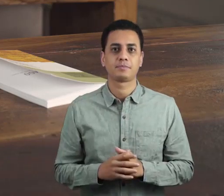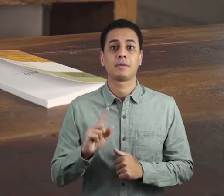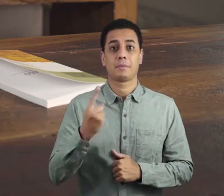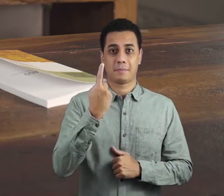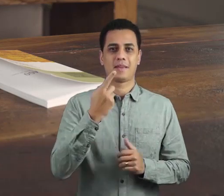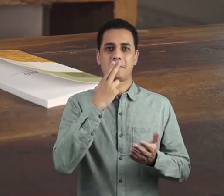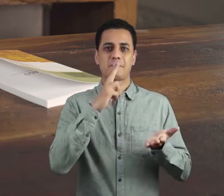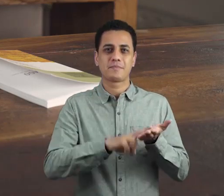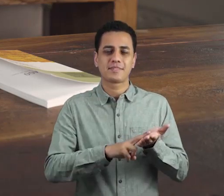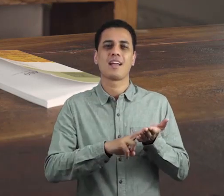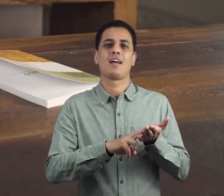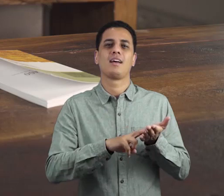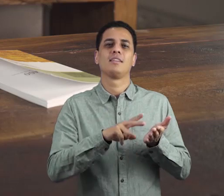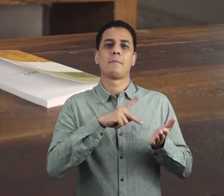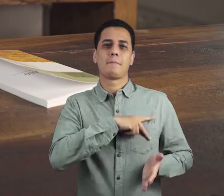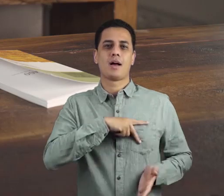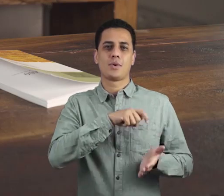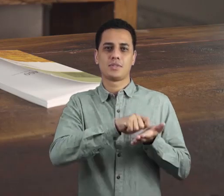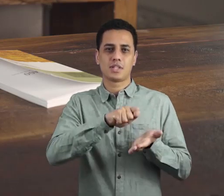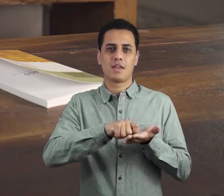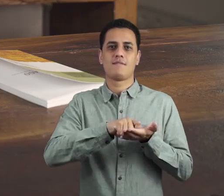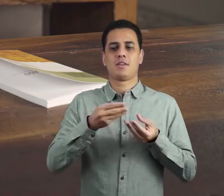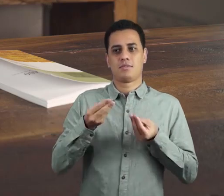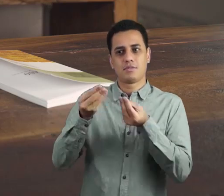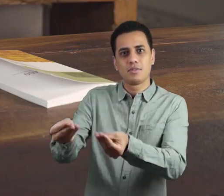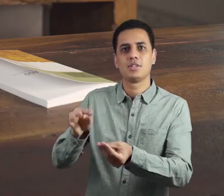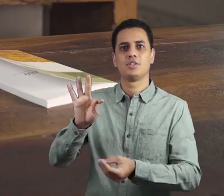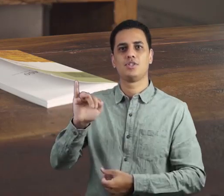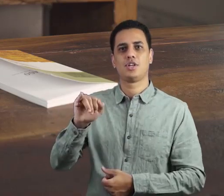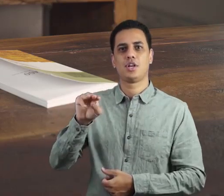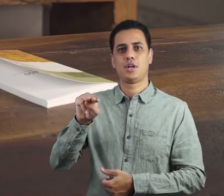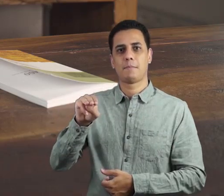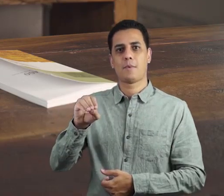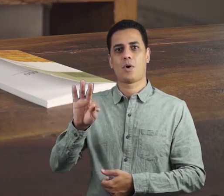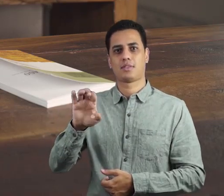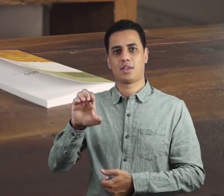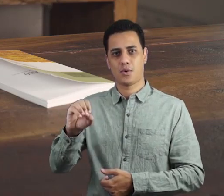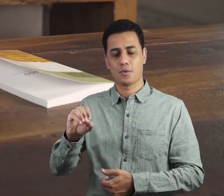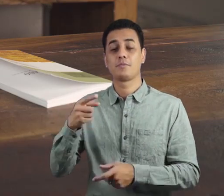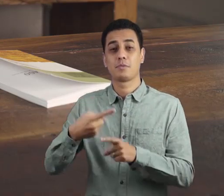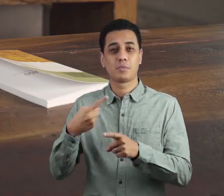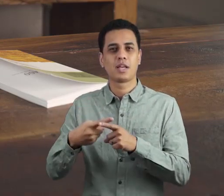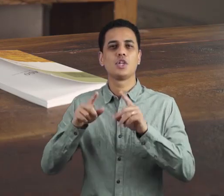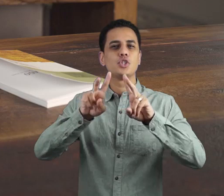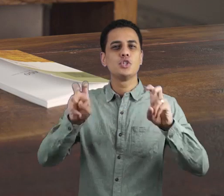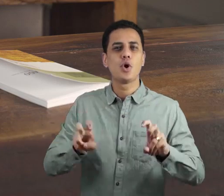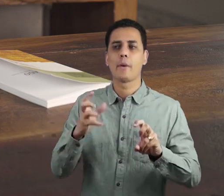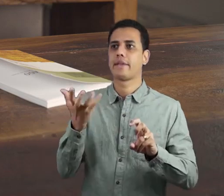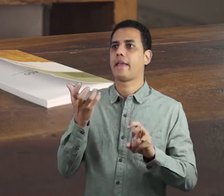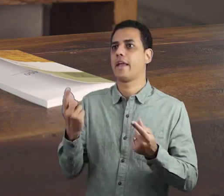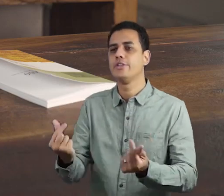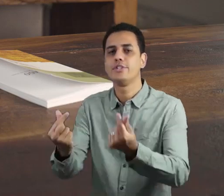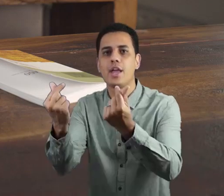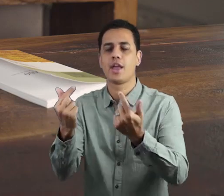ser rico, do buscar a riqueza, é quando isso invade o nosso coração e assume o